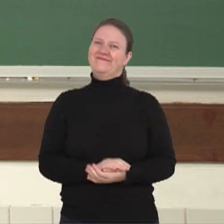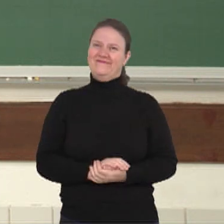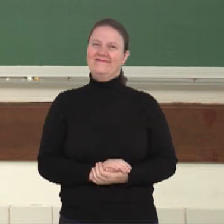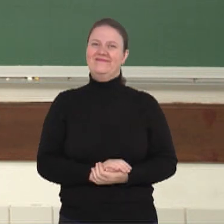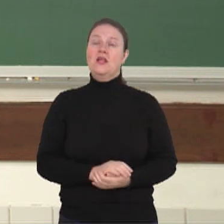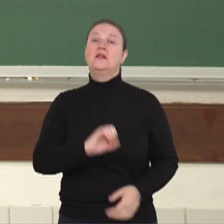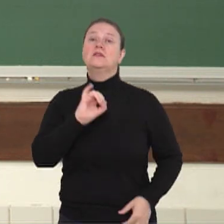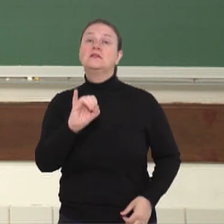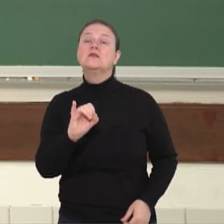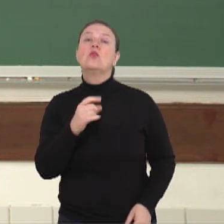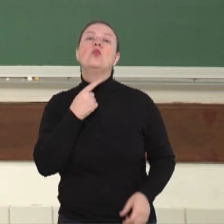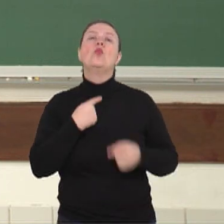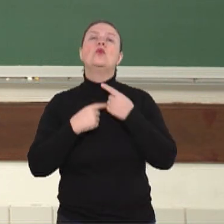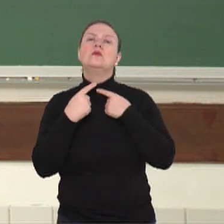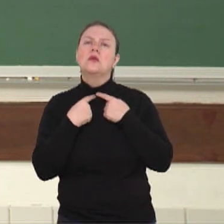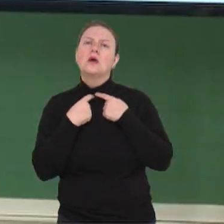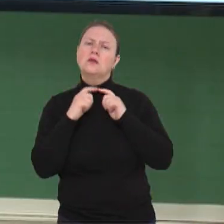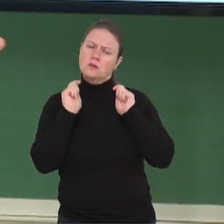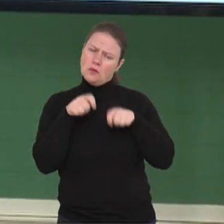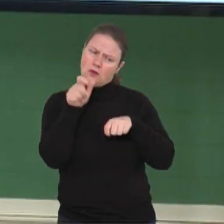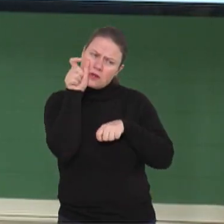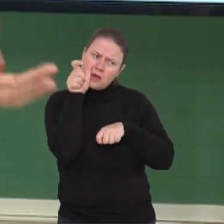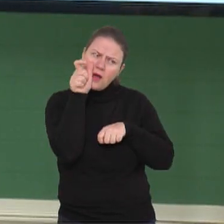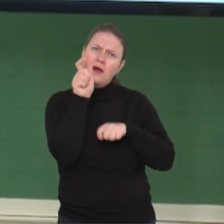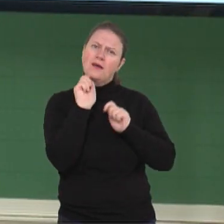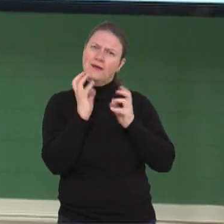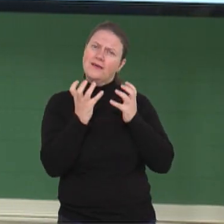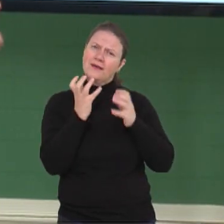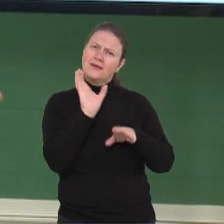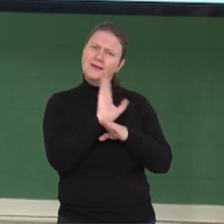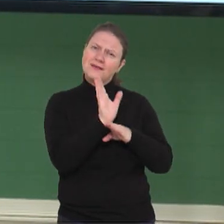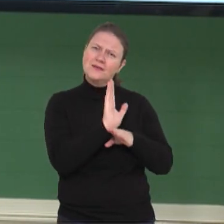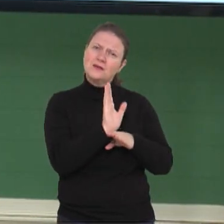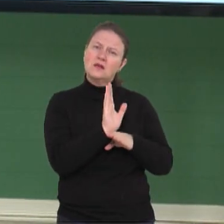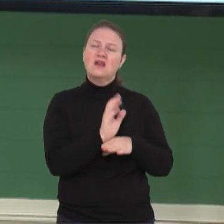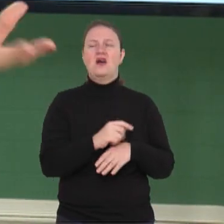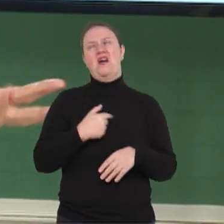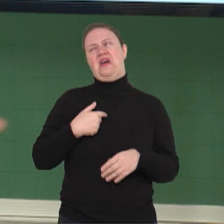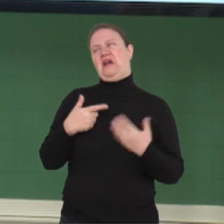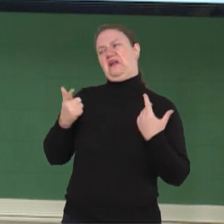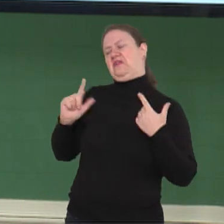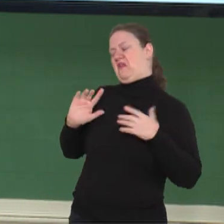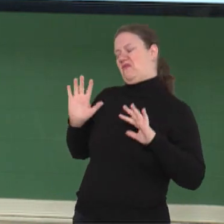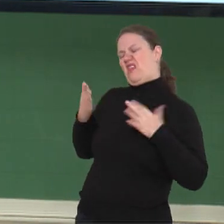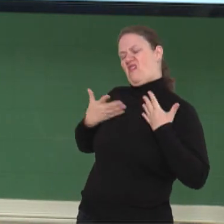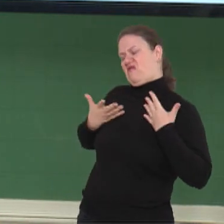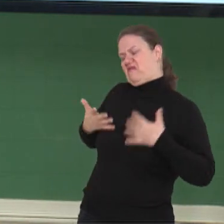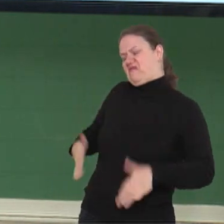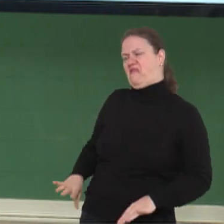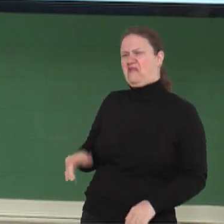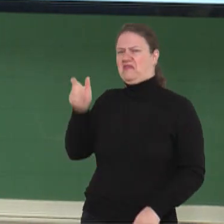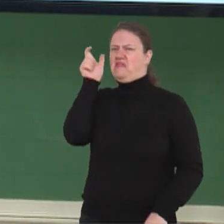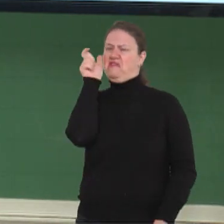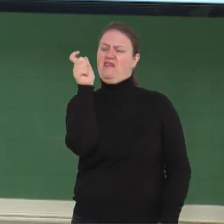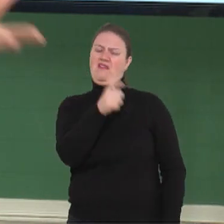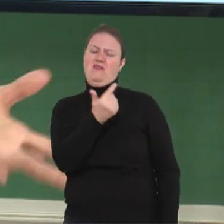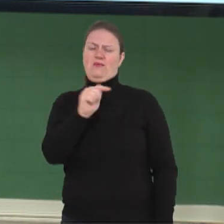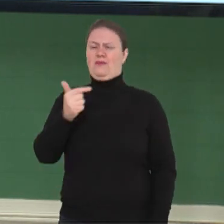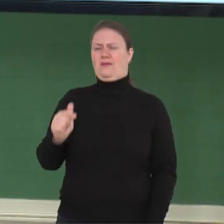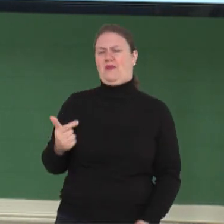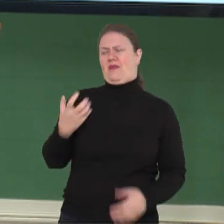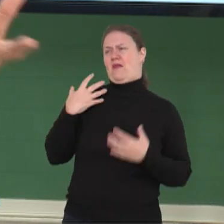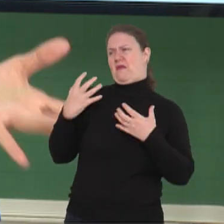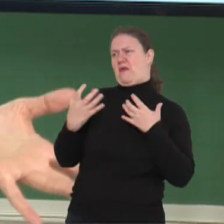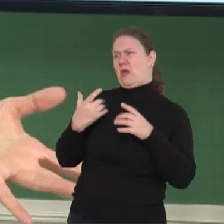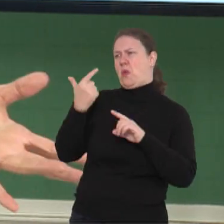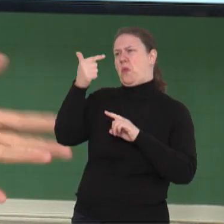você ficou com vontade, por quê? Se não, por quê? Você pode dizer, o filme não me interessa, não é da minha temática, eu prefiro outros tipos de filme